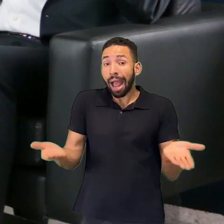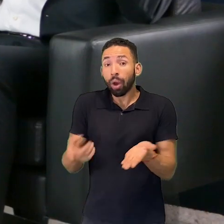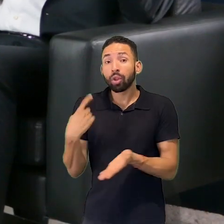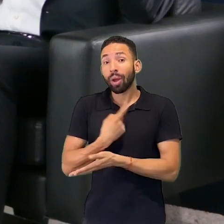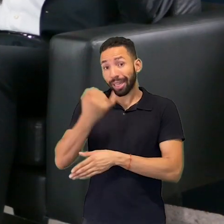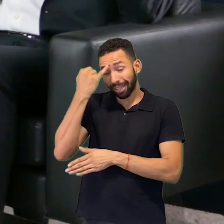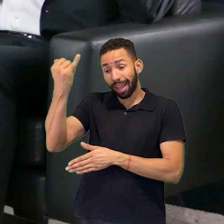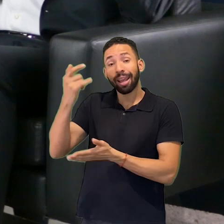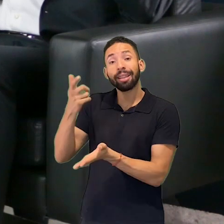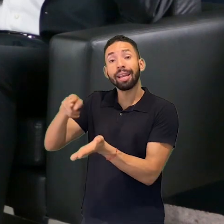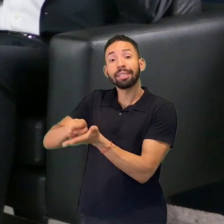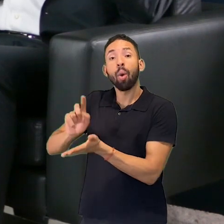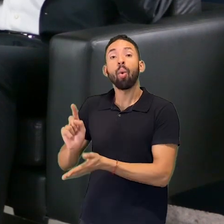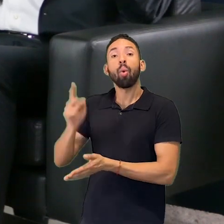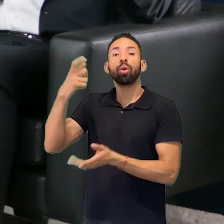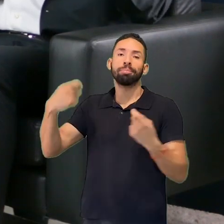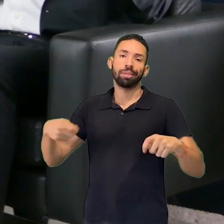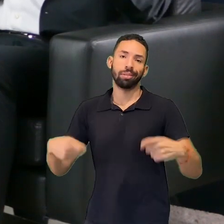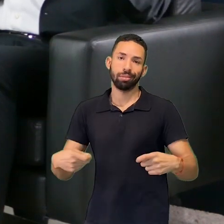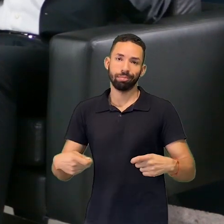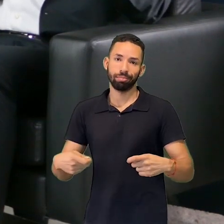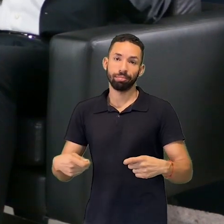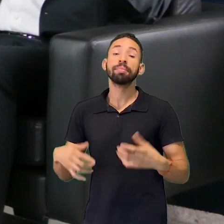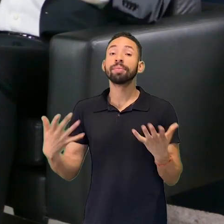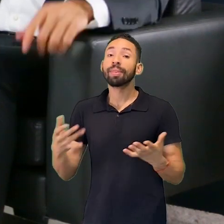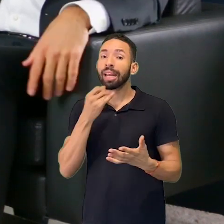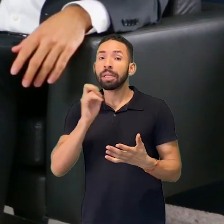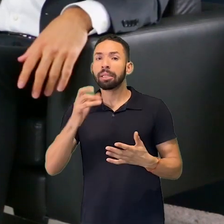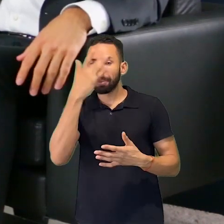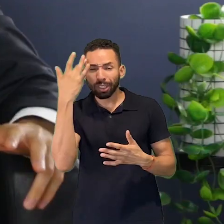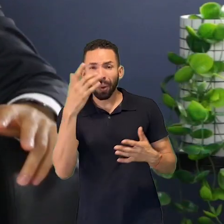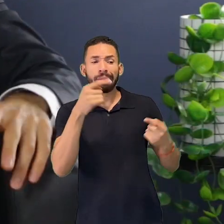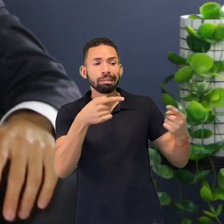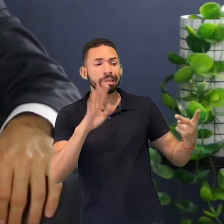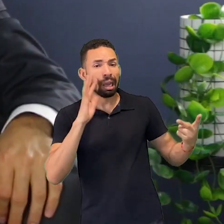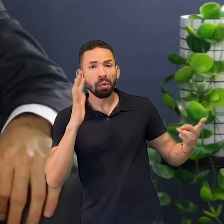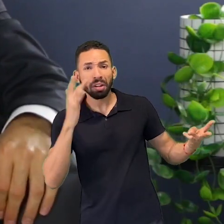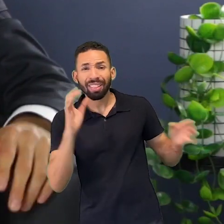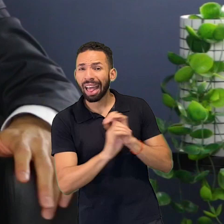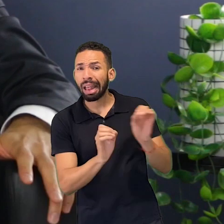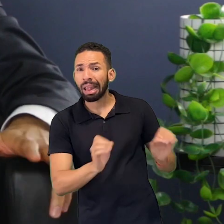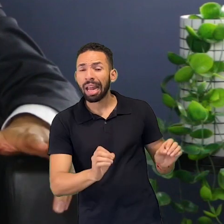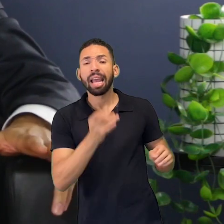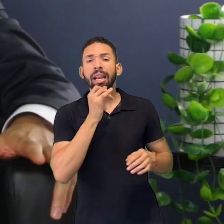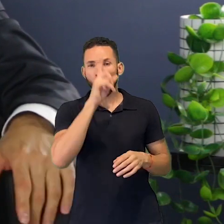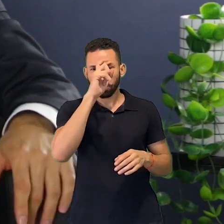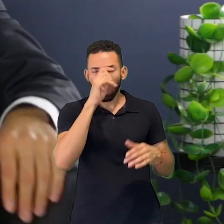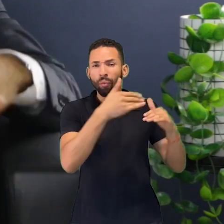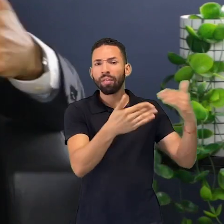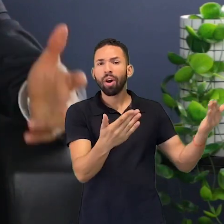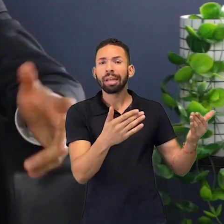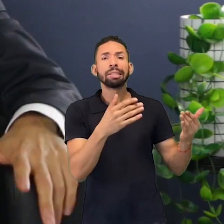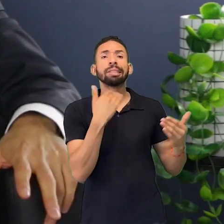e já traz uma ideia de internação como último recurso. Então, quando todos os outros recursos extra-hospitalares,